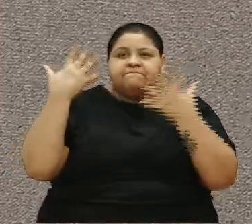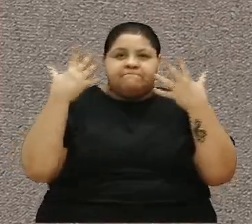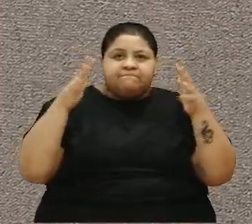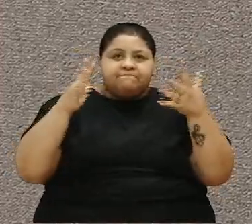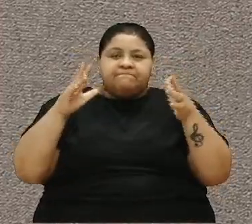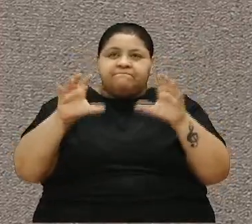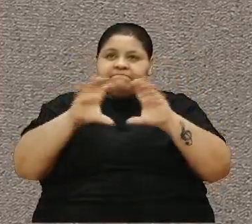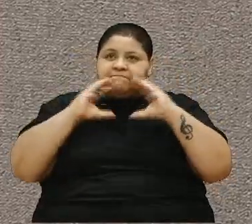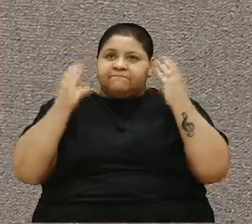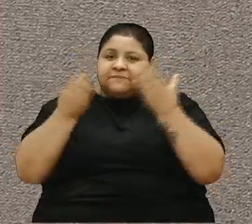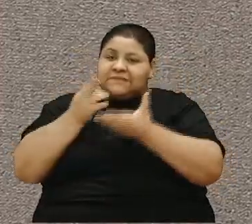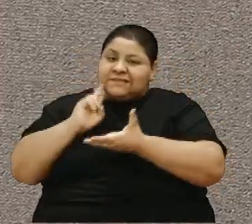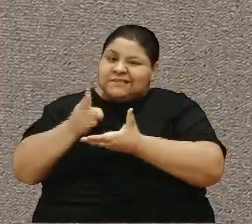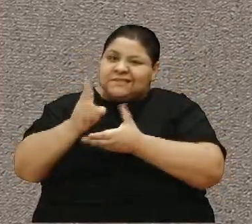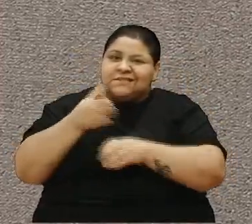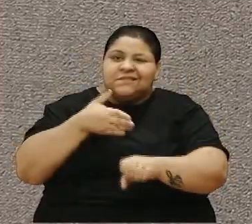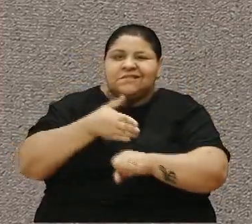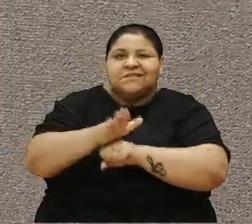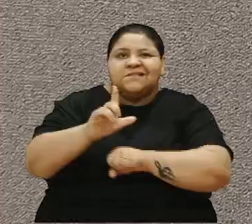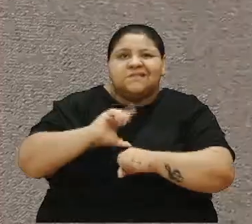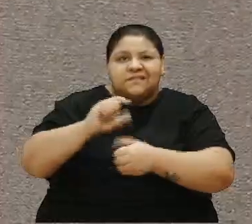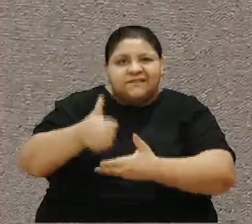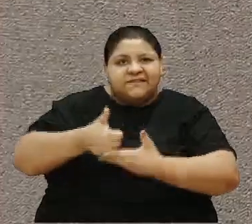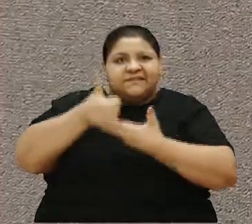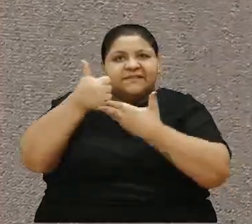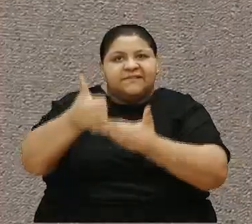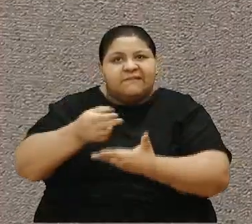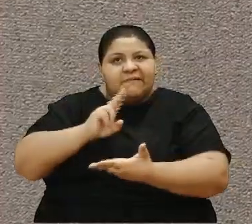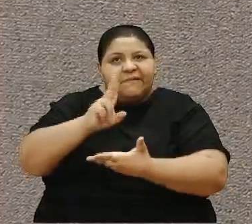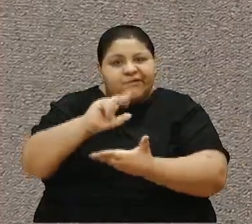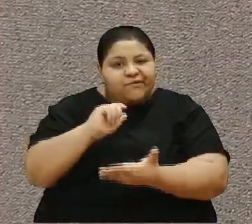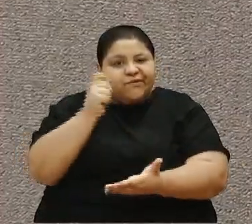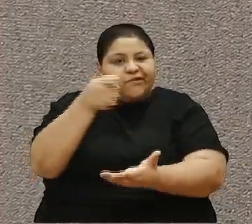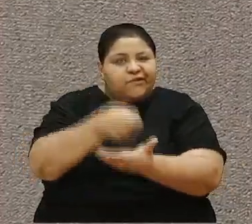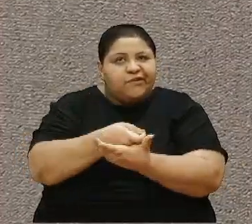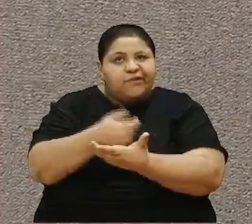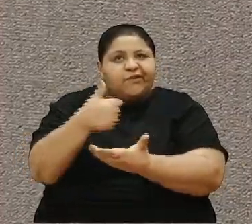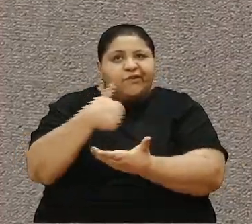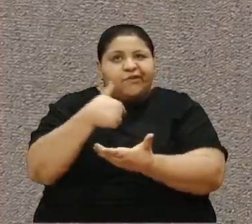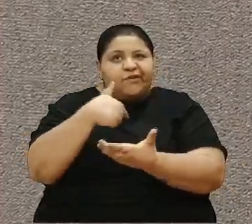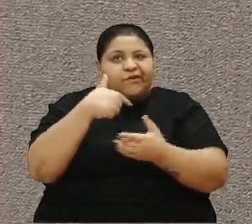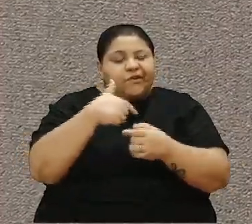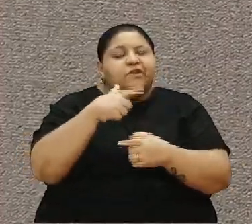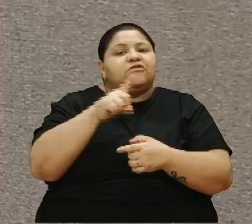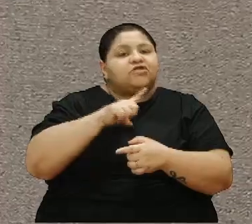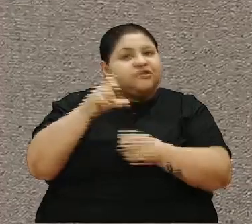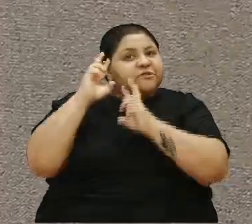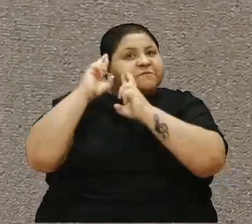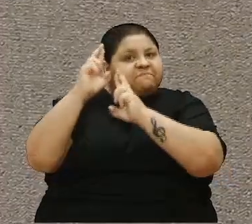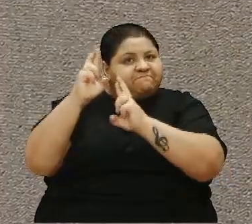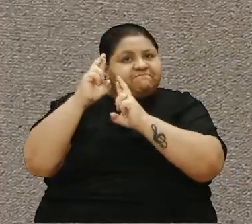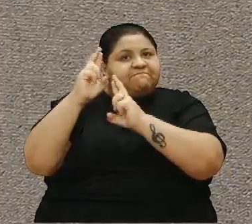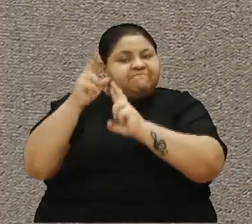essa comunidade sempre tão envolvida e contem com a gente para seguir lutando. Eu saí de lá com uma esperança muito grande